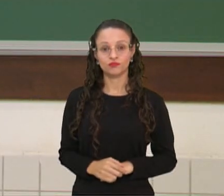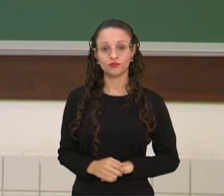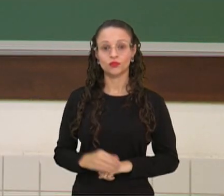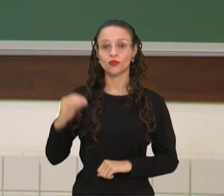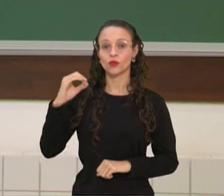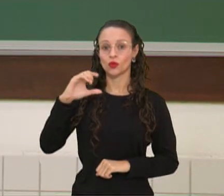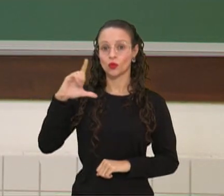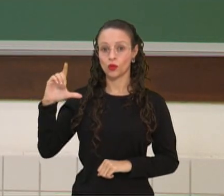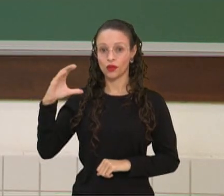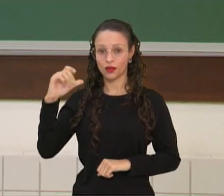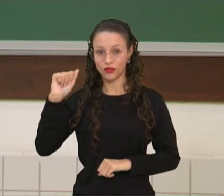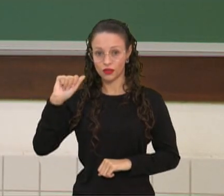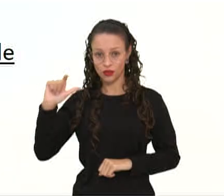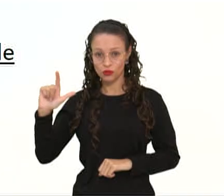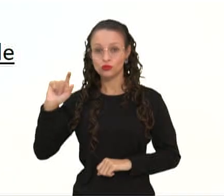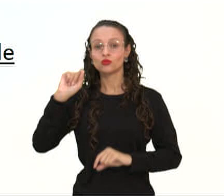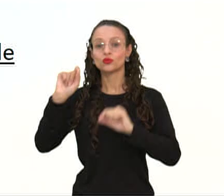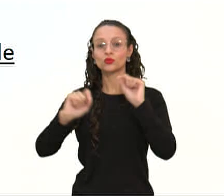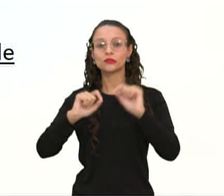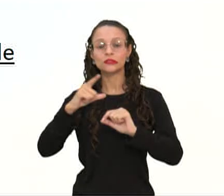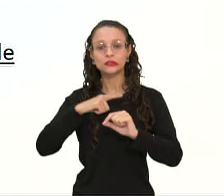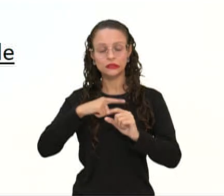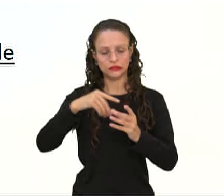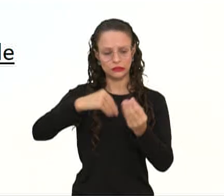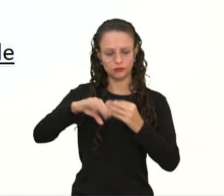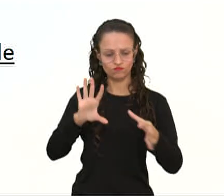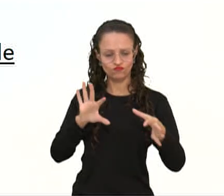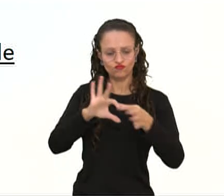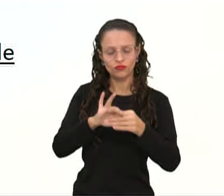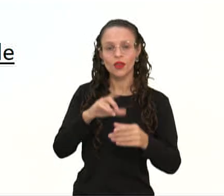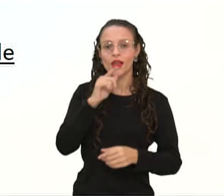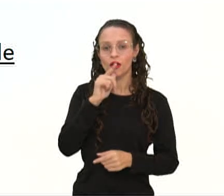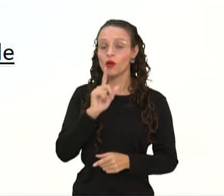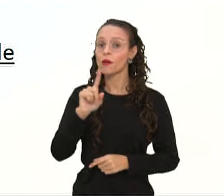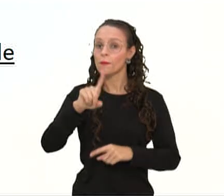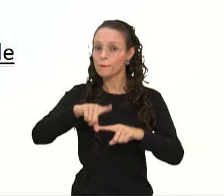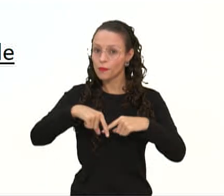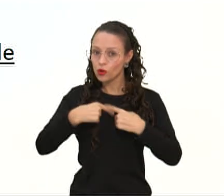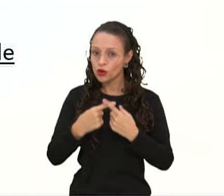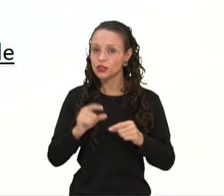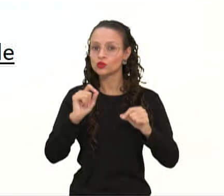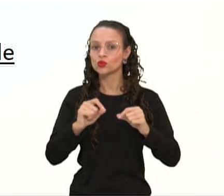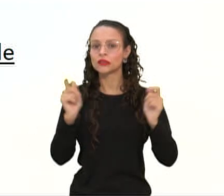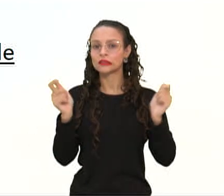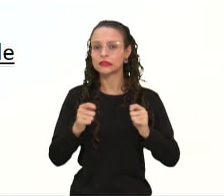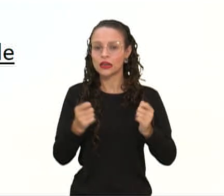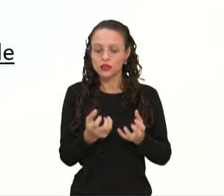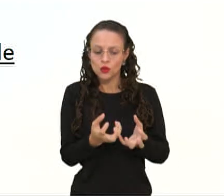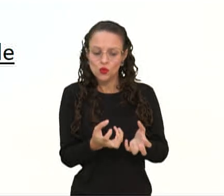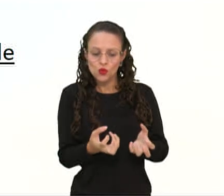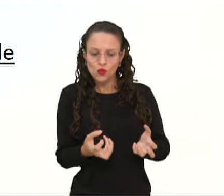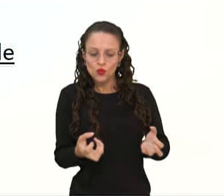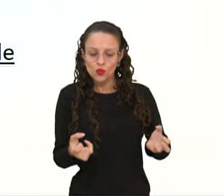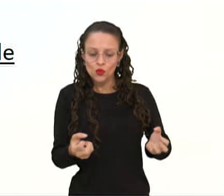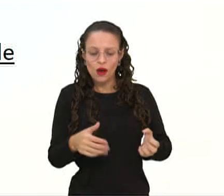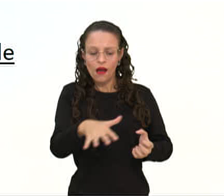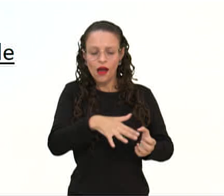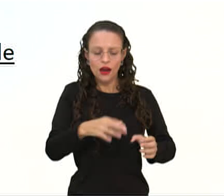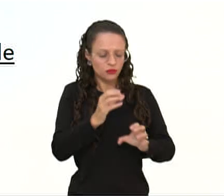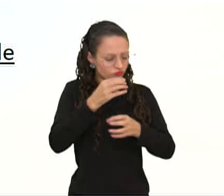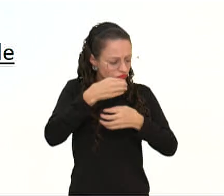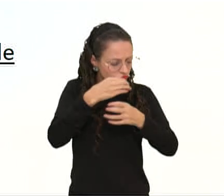é um composto que tem grande afinidade com a água, por isso é utilizado como agente secante nos laboratórios químicos e